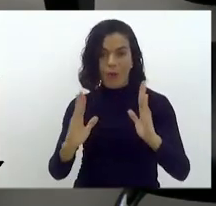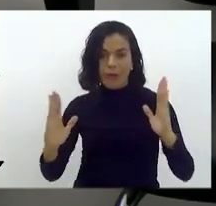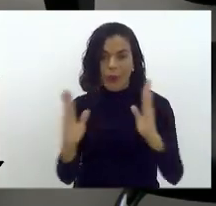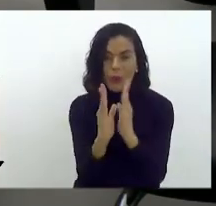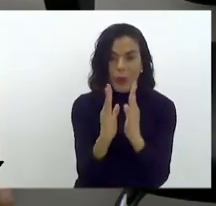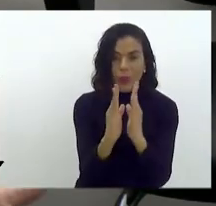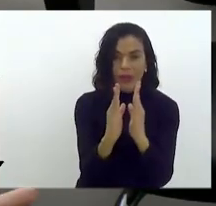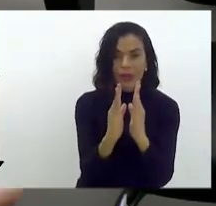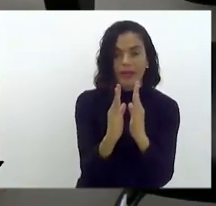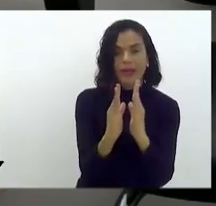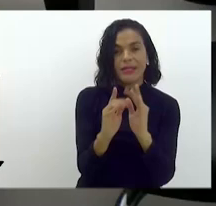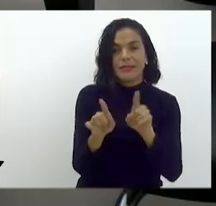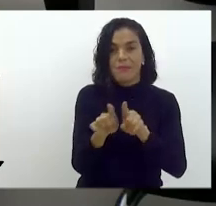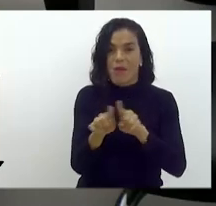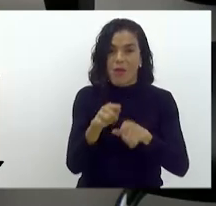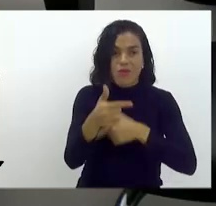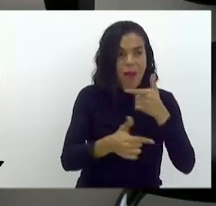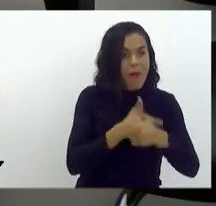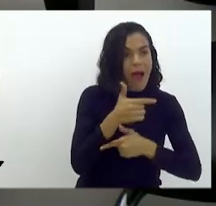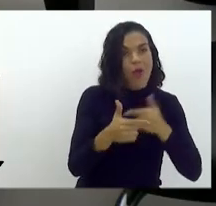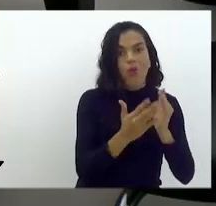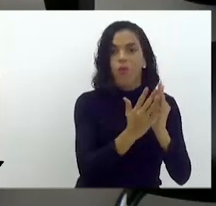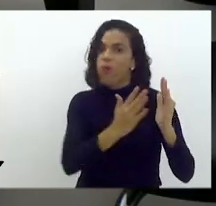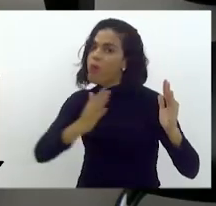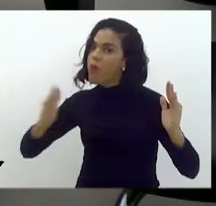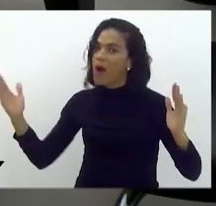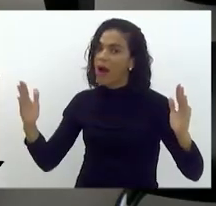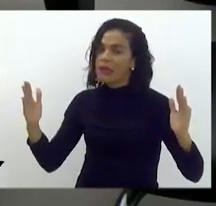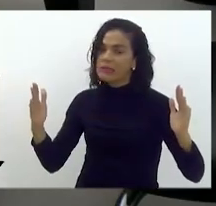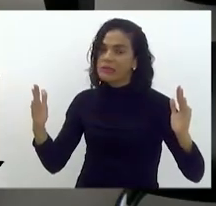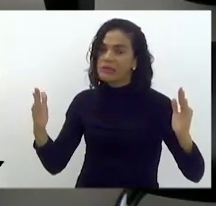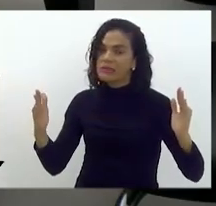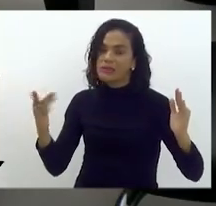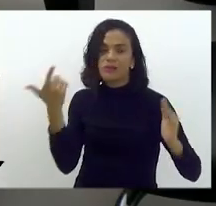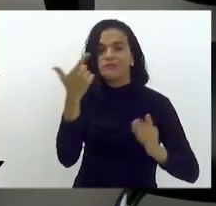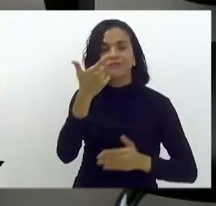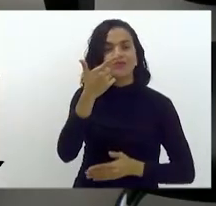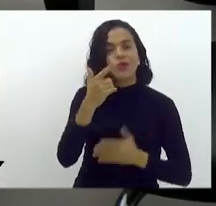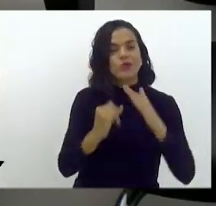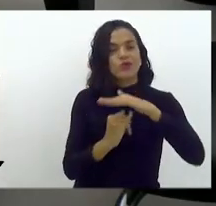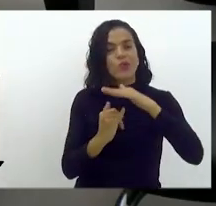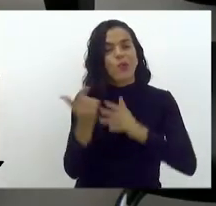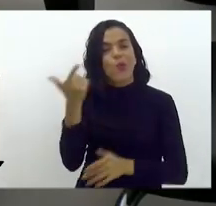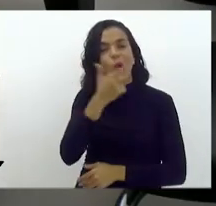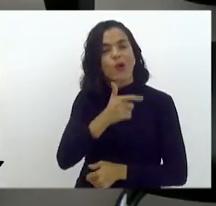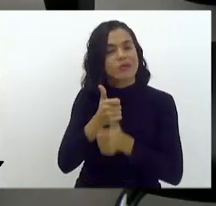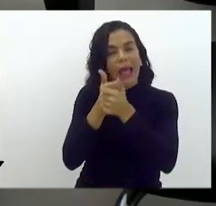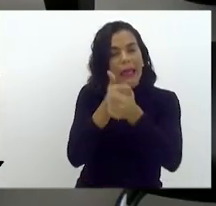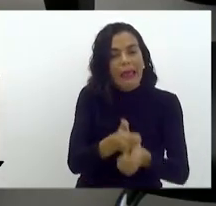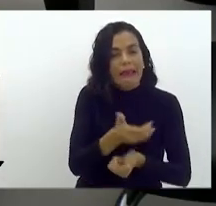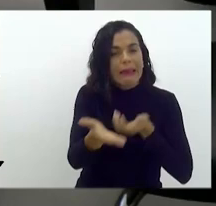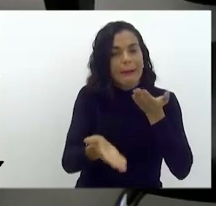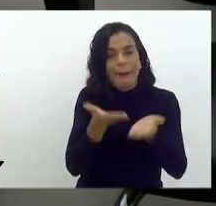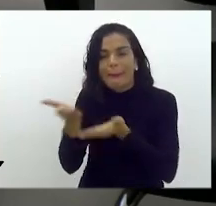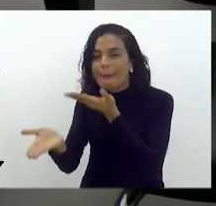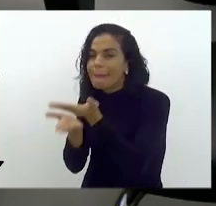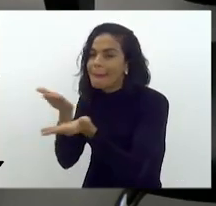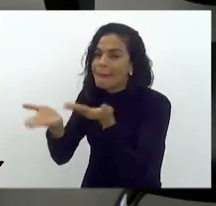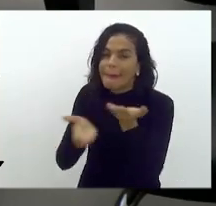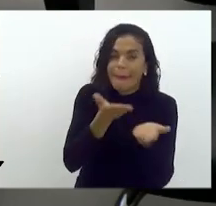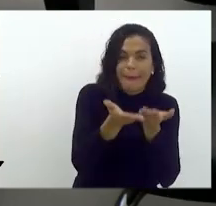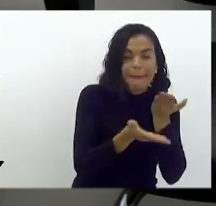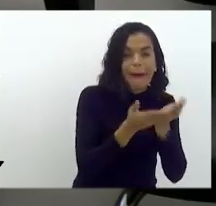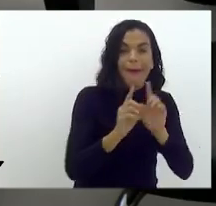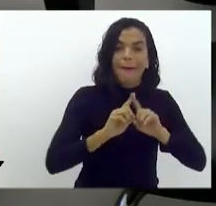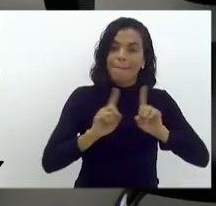uma emissão o volume que nós temos de entrada parece que o Instituto não está conseguindo atender a contento Mas